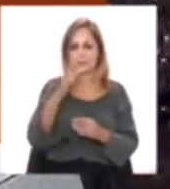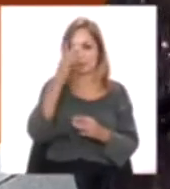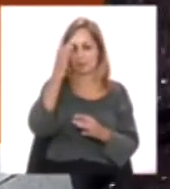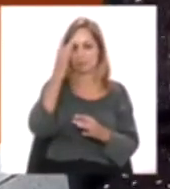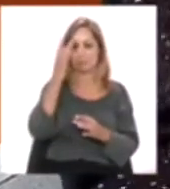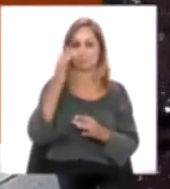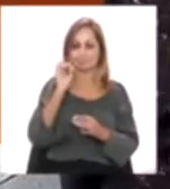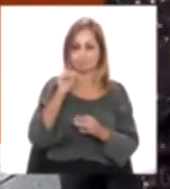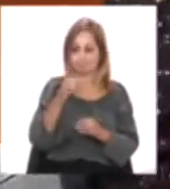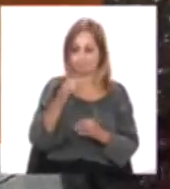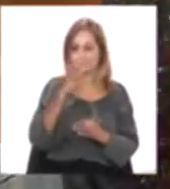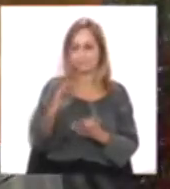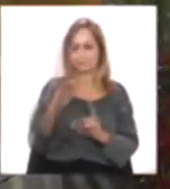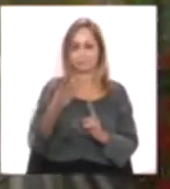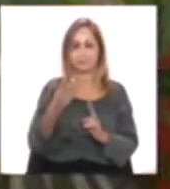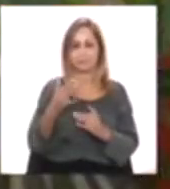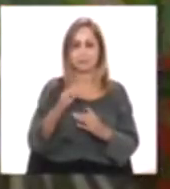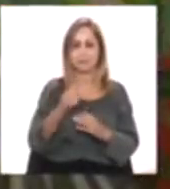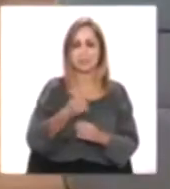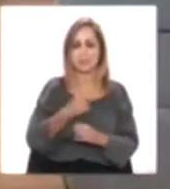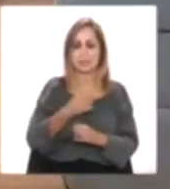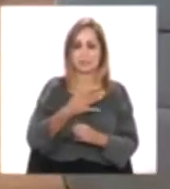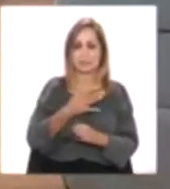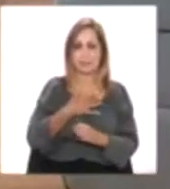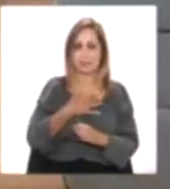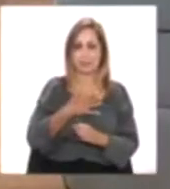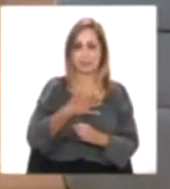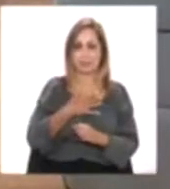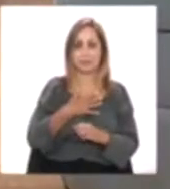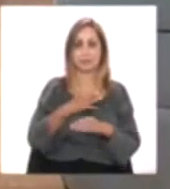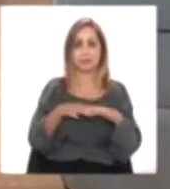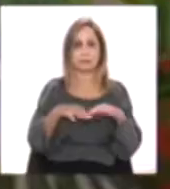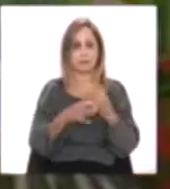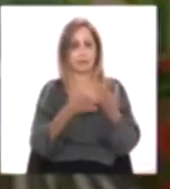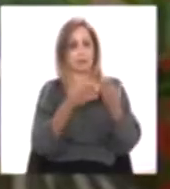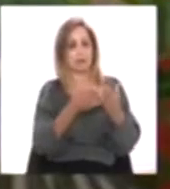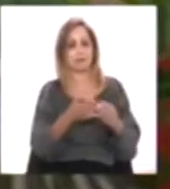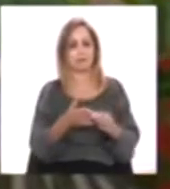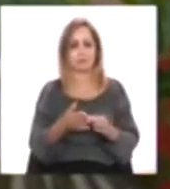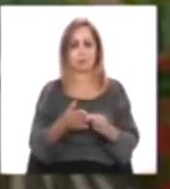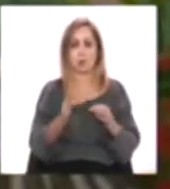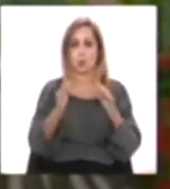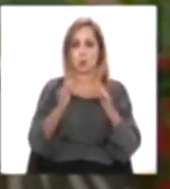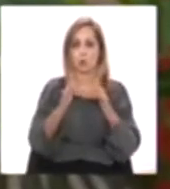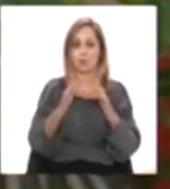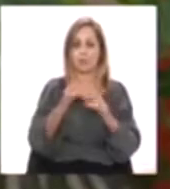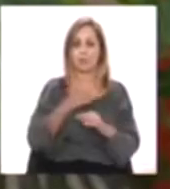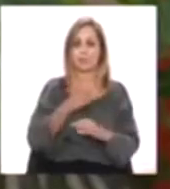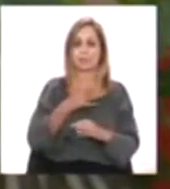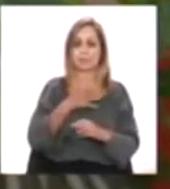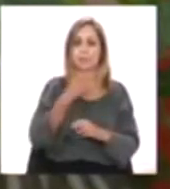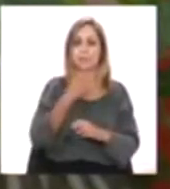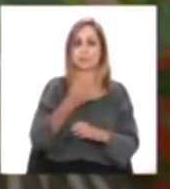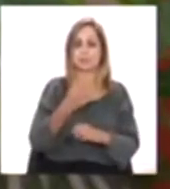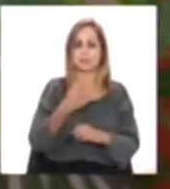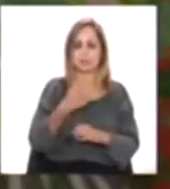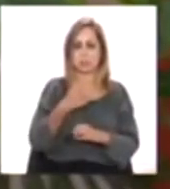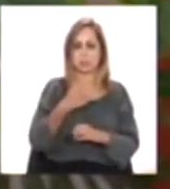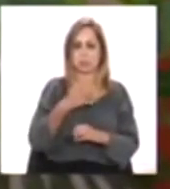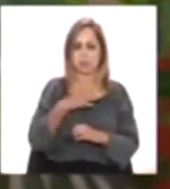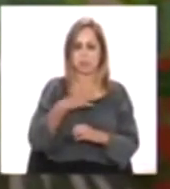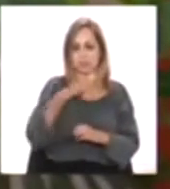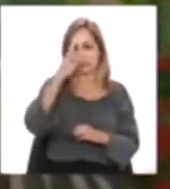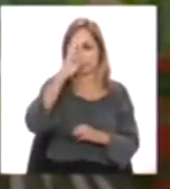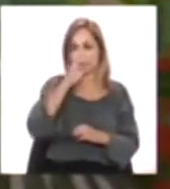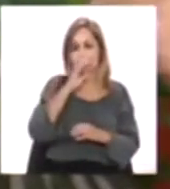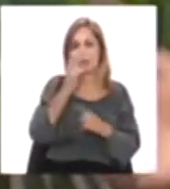mais fácil do que as pessoas pensam. Há empresas que gratuitamente por ti. Contactas essa empresa e dizes: olha, quero saber